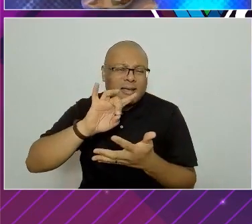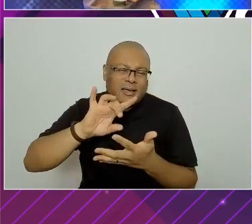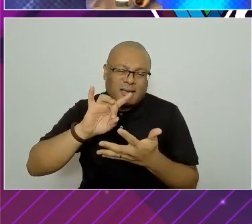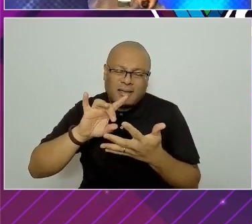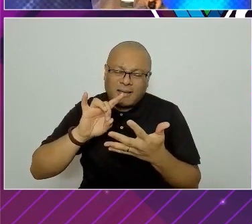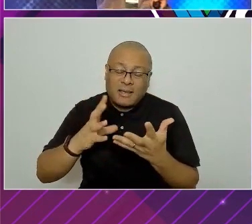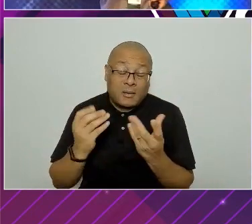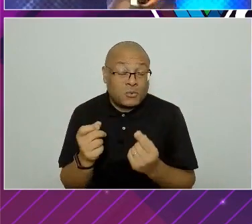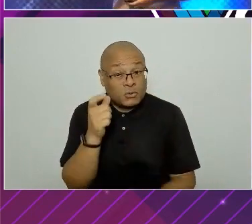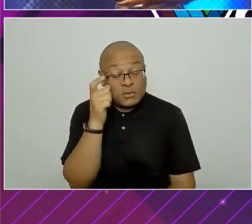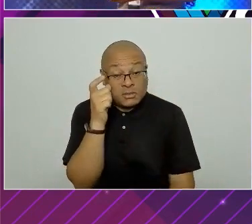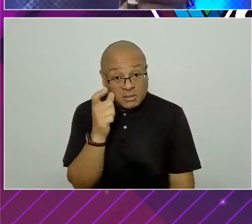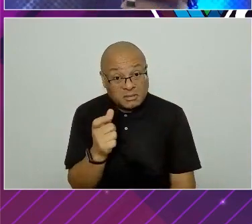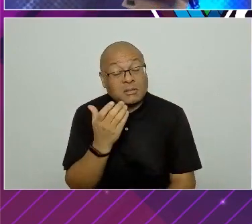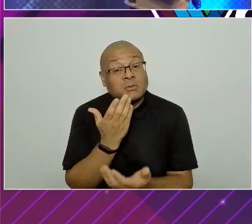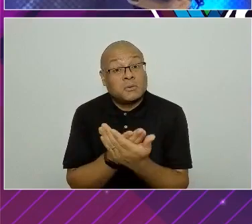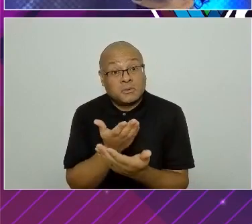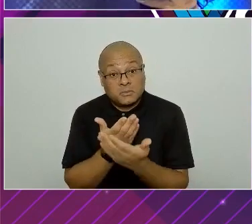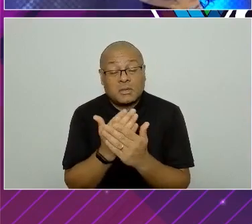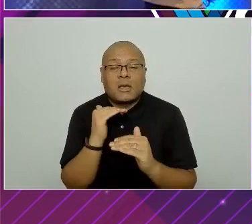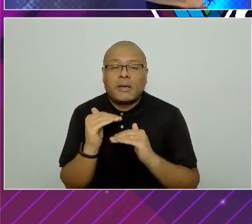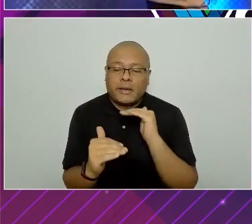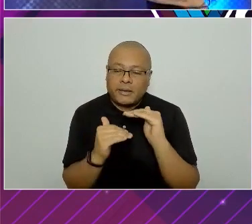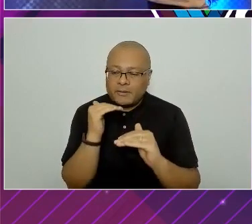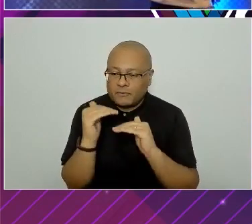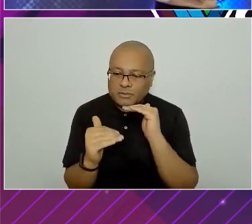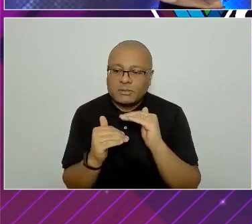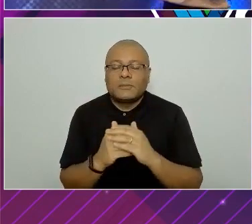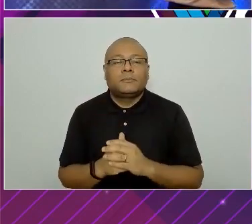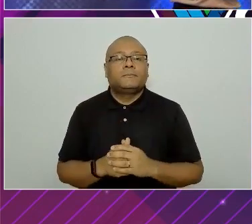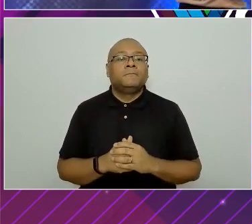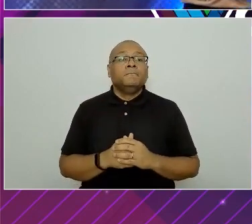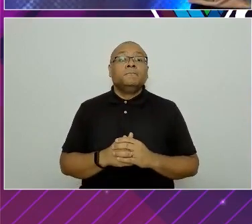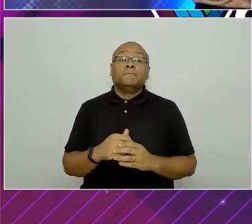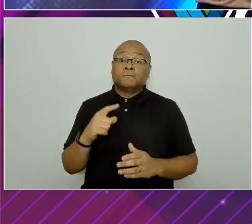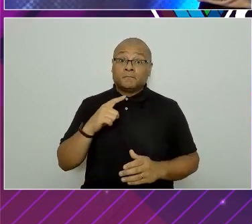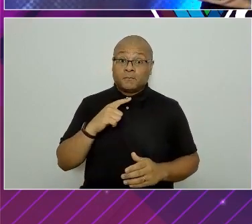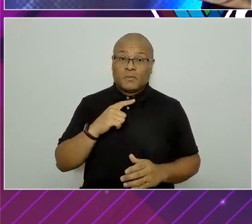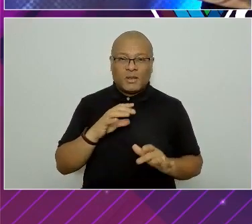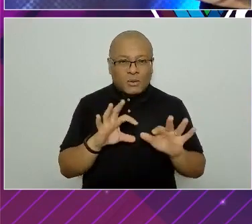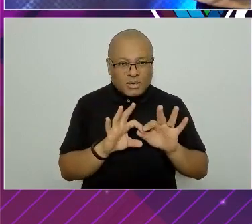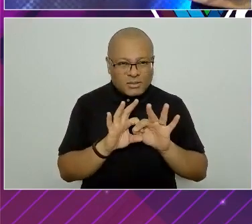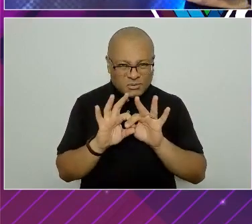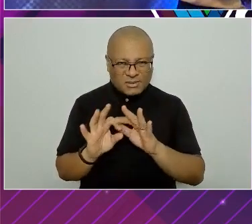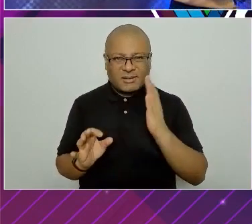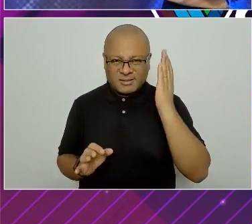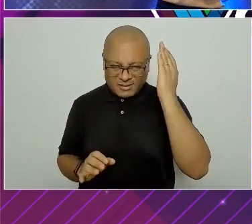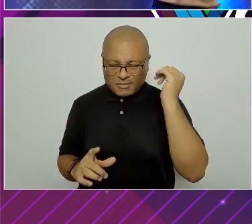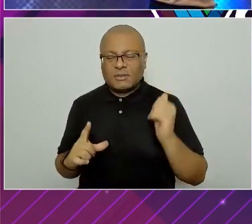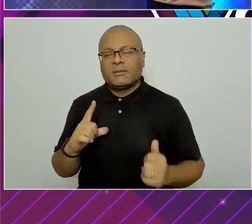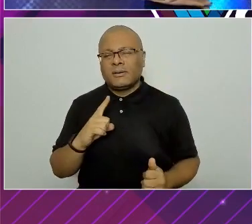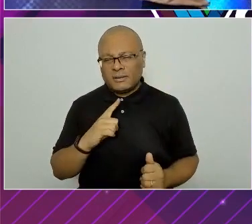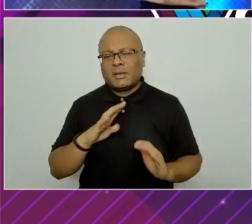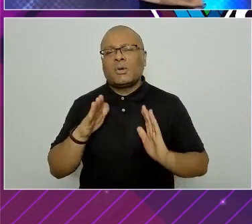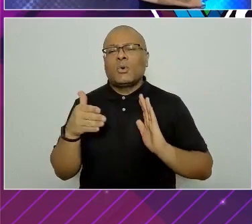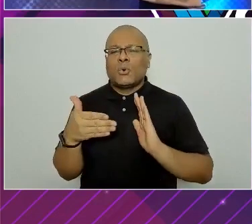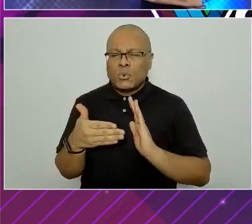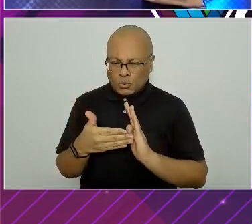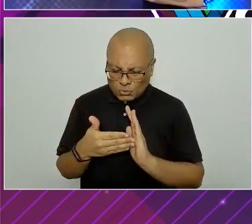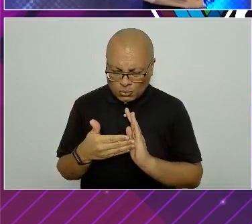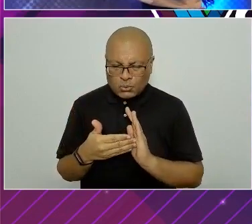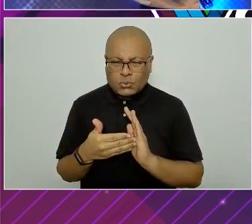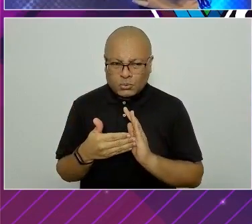muito interessante estudar a evolução desses estudos, né? Então, tendo esse contexto e sabendo que tem tudo a ver, né, mesclar